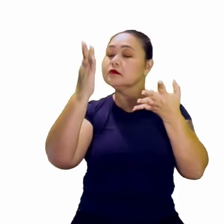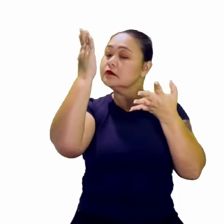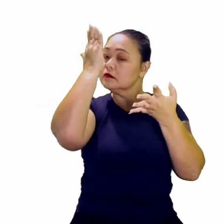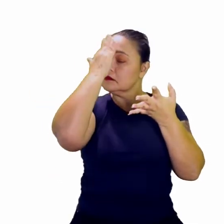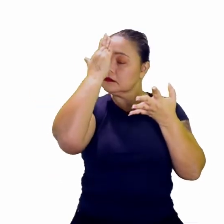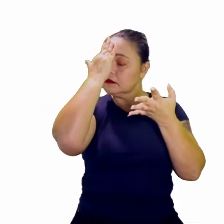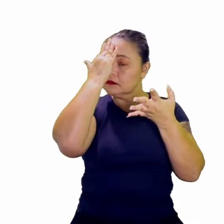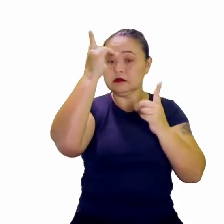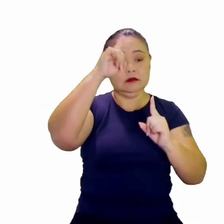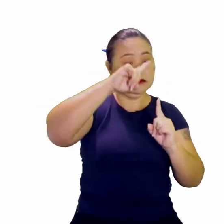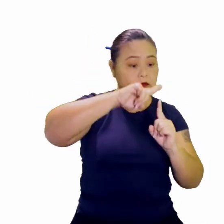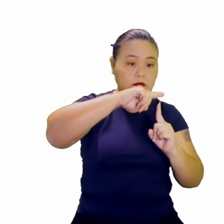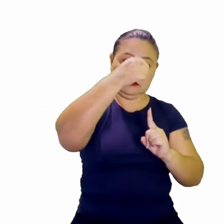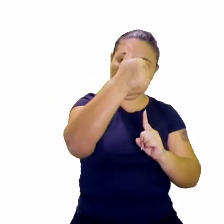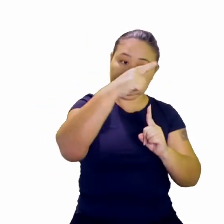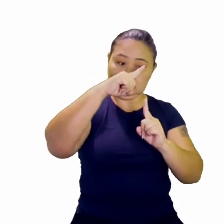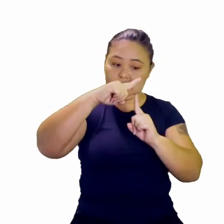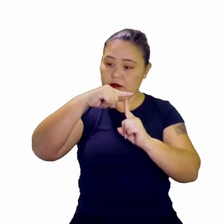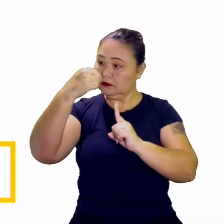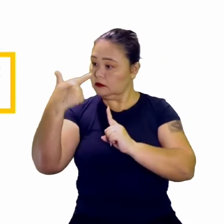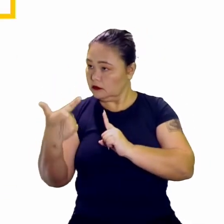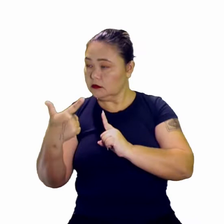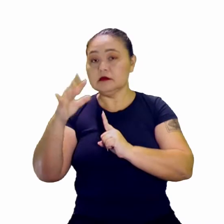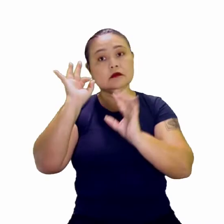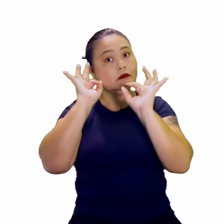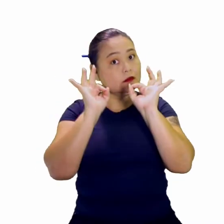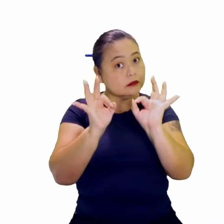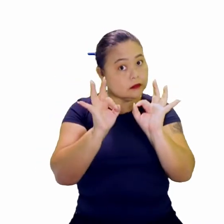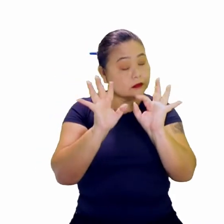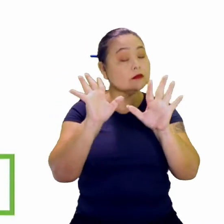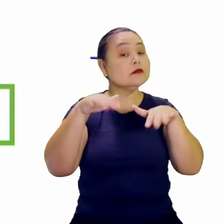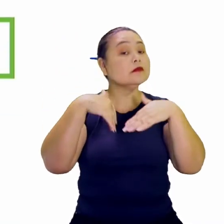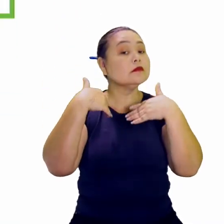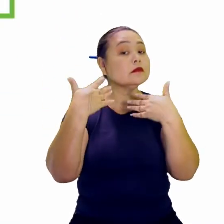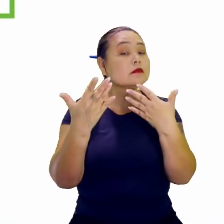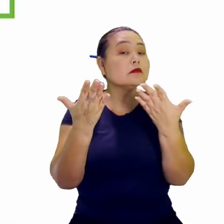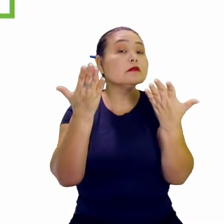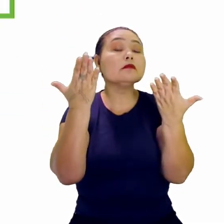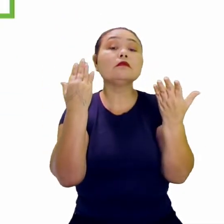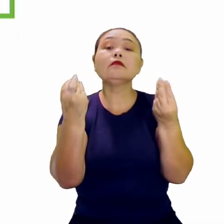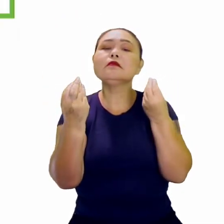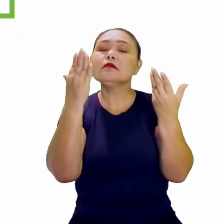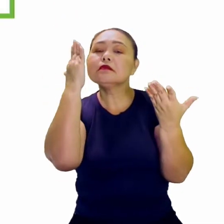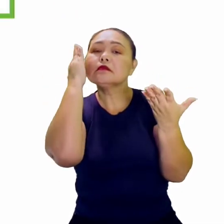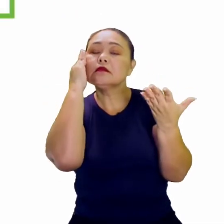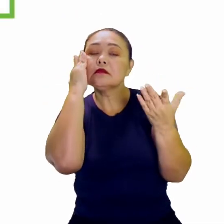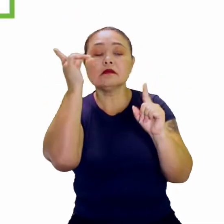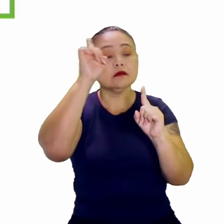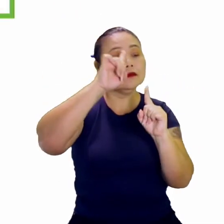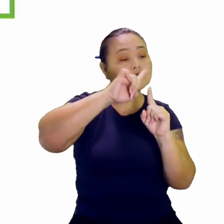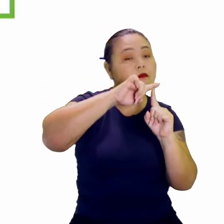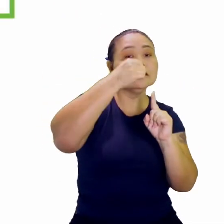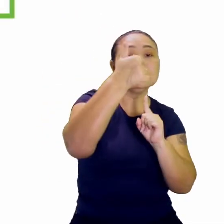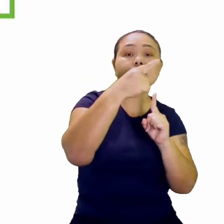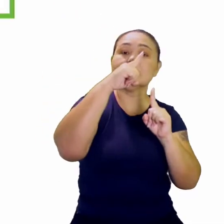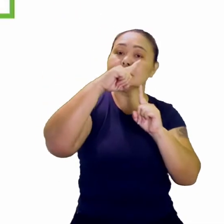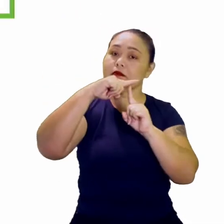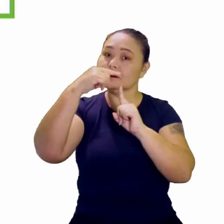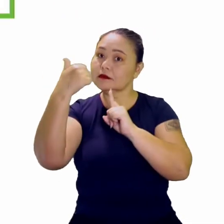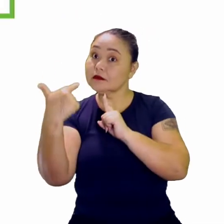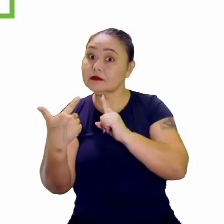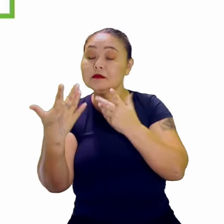sabemos que nós temos tipo 1 e tipo 2, correto? Então, vamos lá. Como que eu vou saber se é tipo 1 ou se é tipo